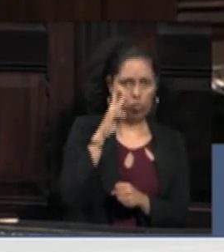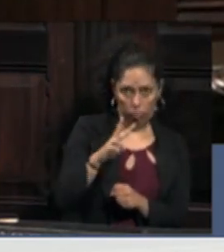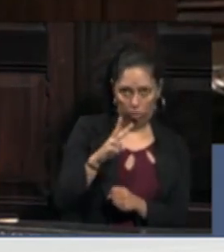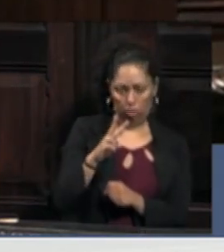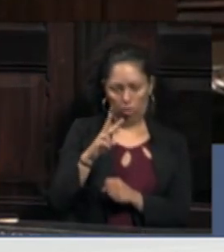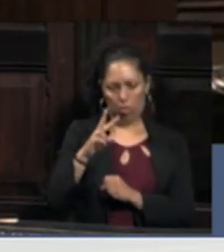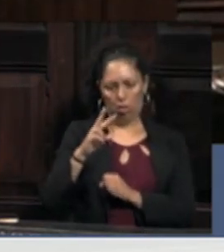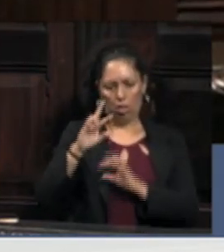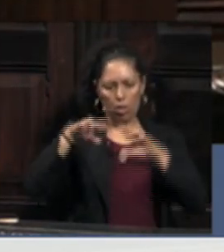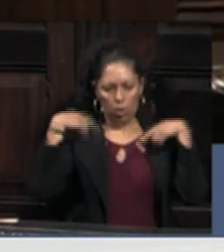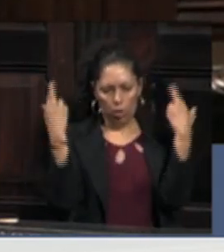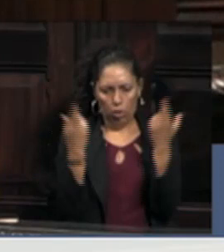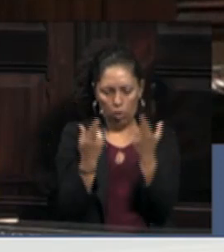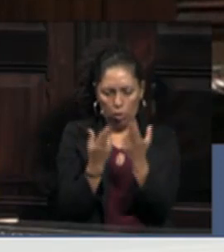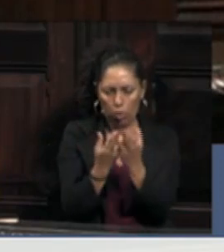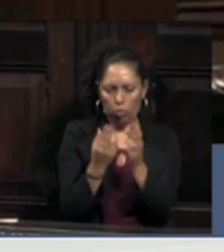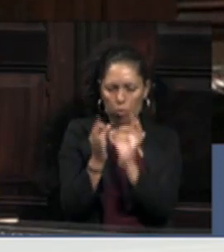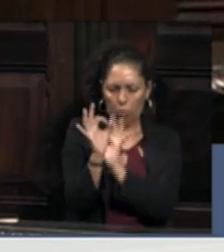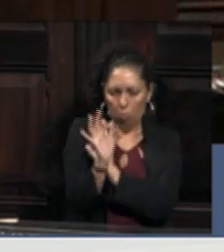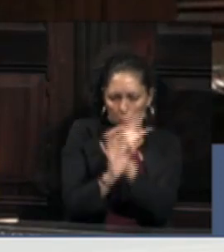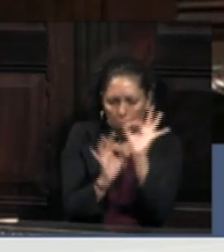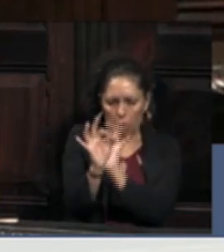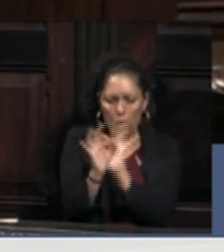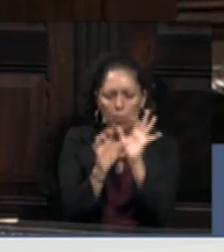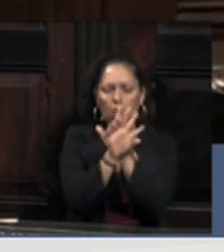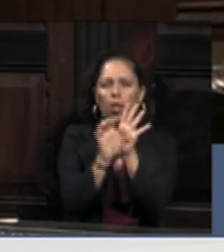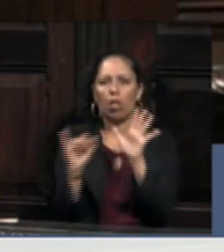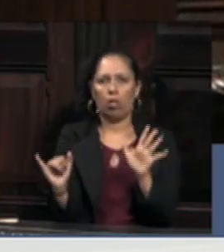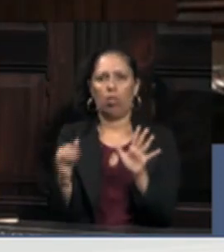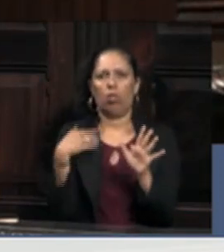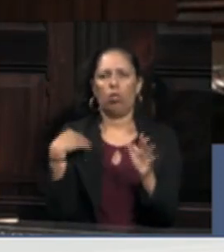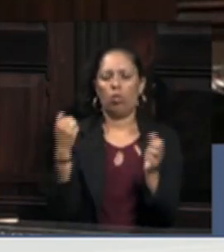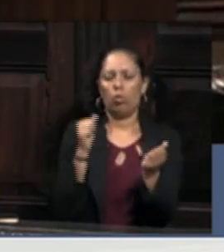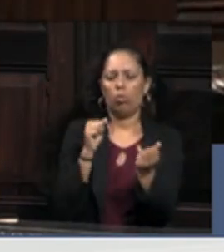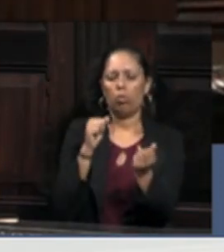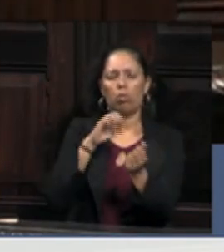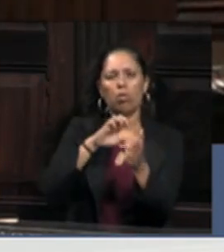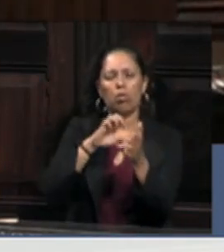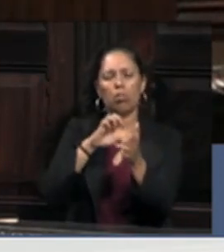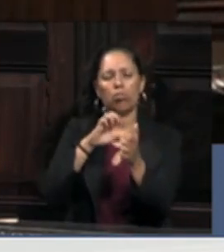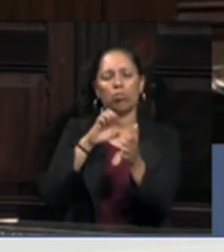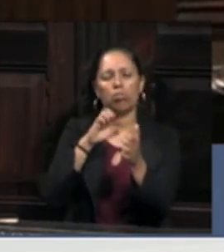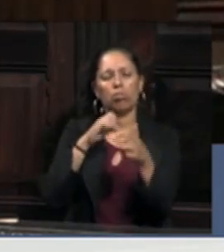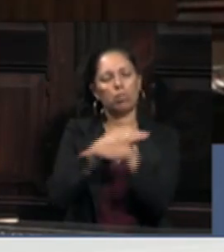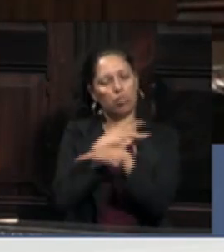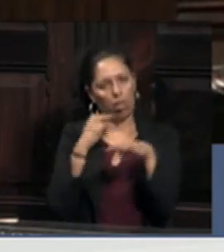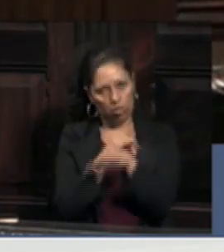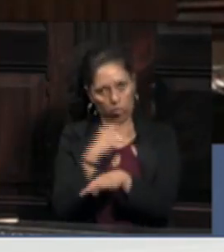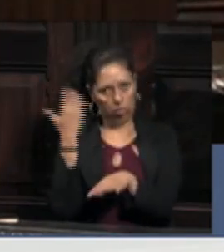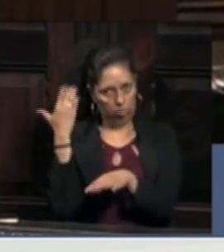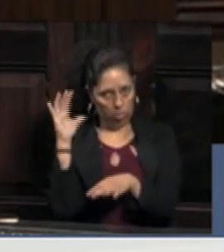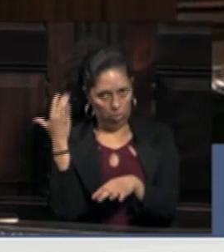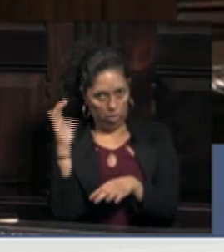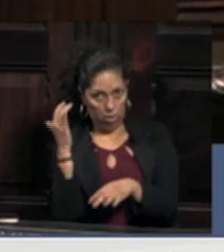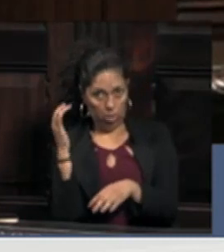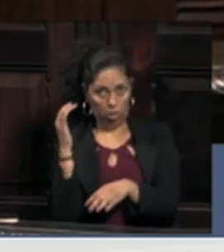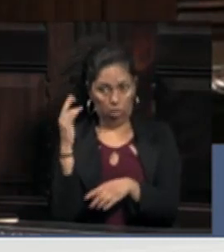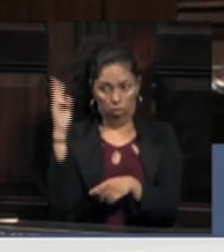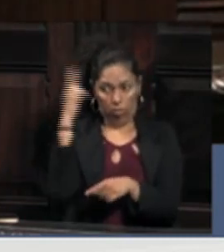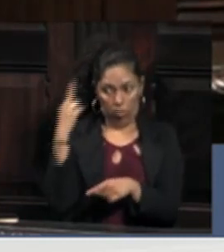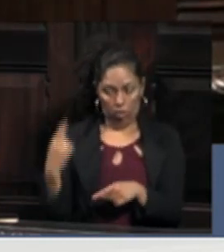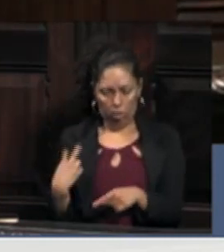lei. Eu era vereador em Niterói, da Comissão de Educação da Câmara de Niterói, e vim aqui participar dos